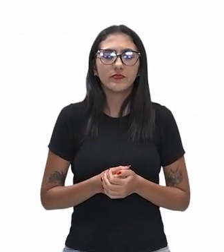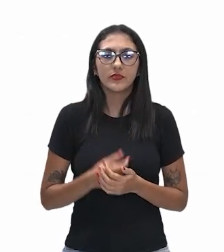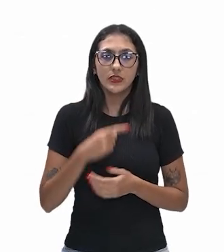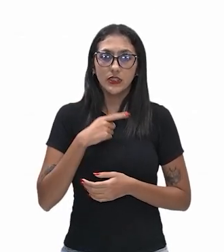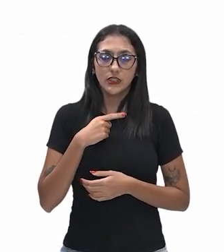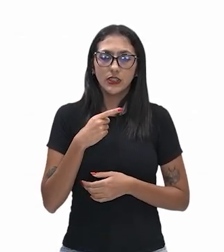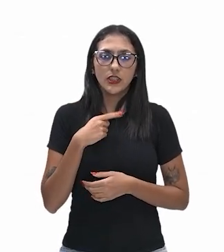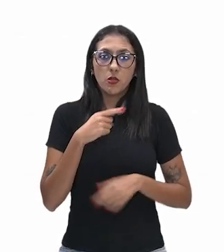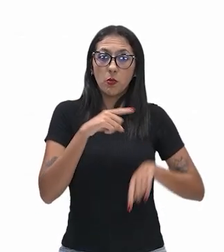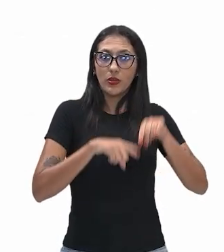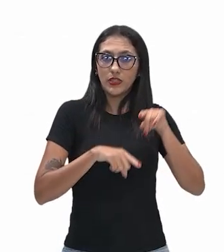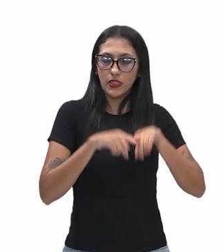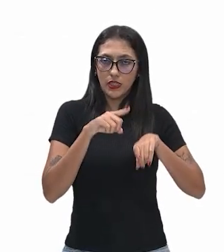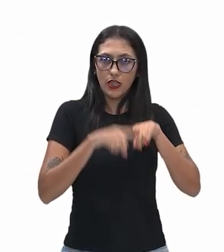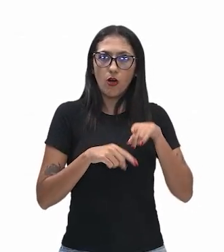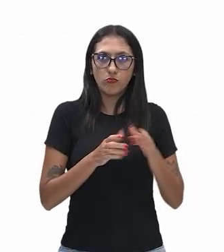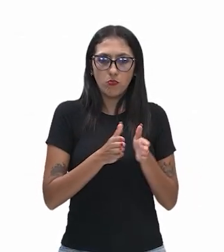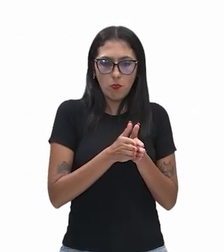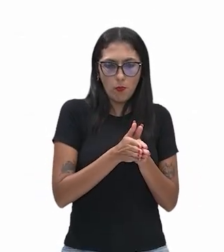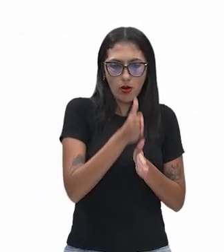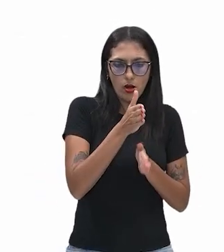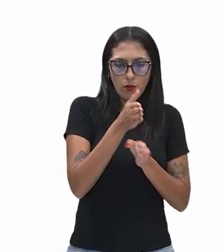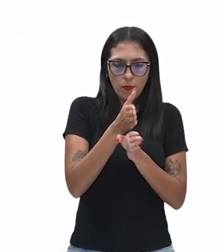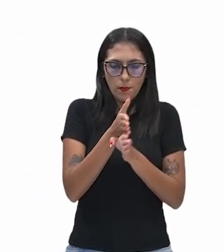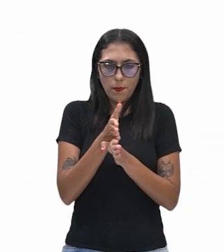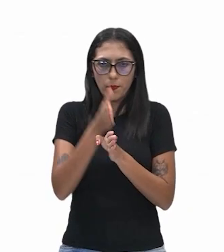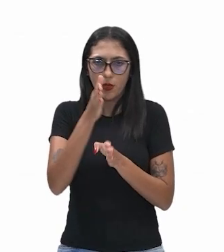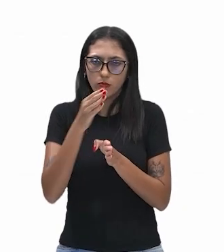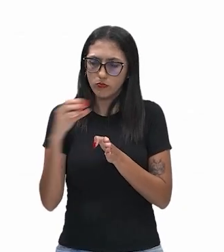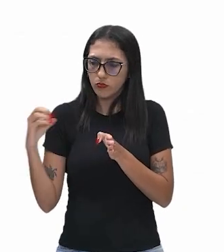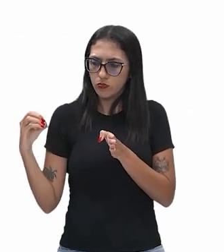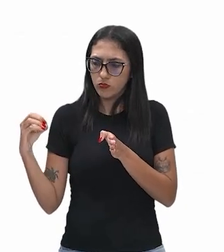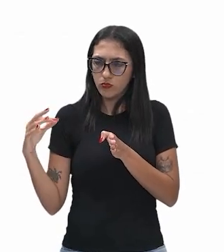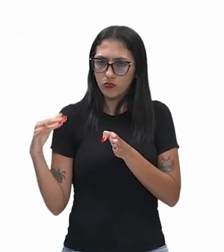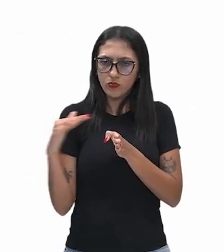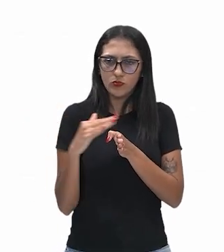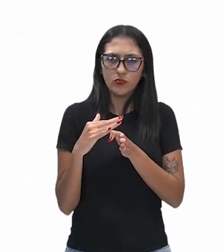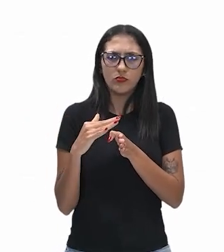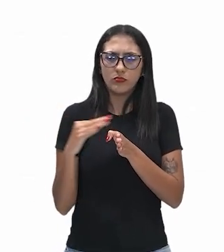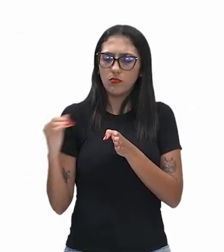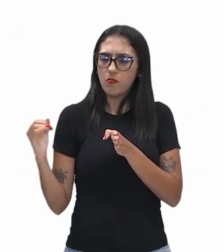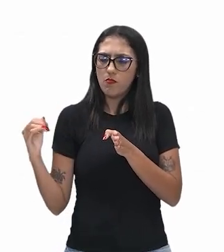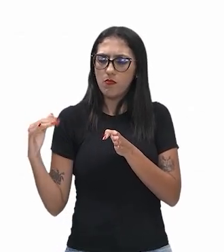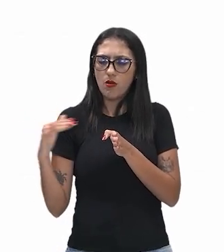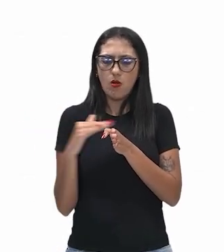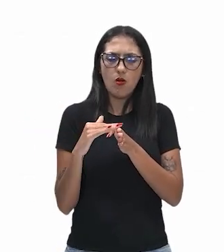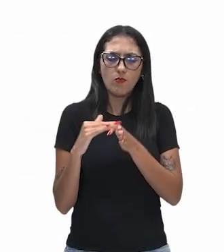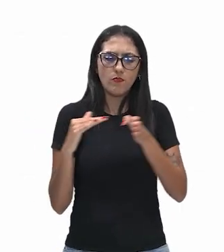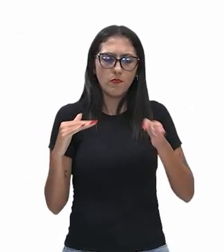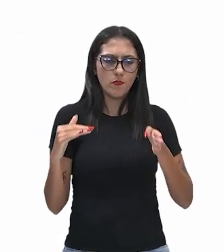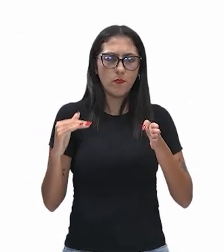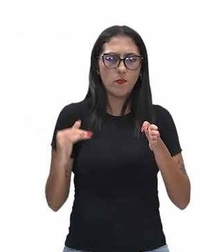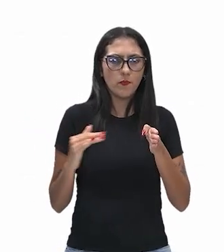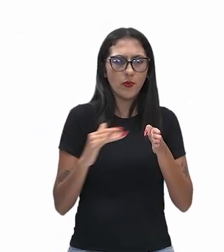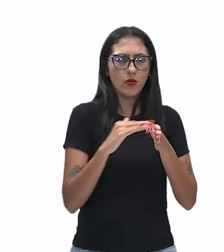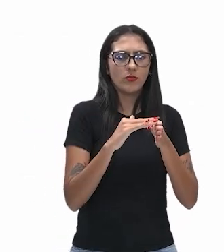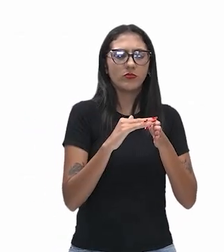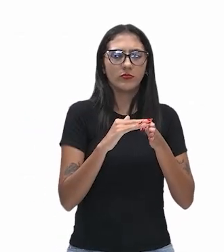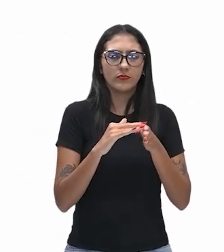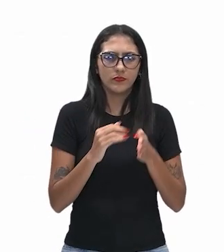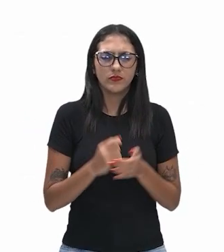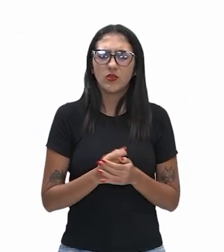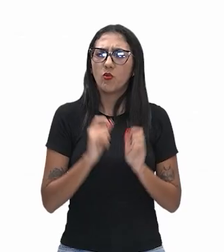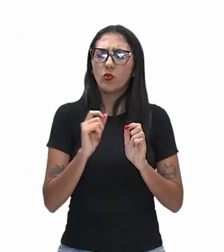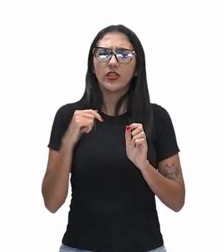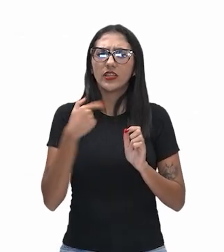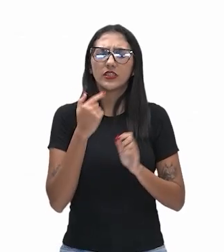luz passando por duas fendas. Ora, se eu tenho luz passando por duas fendas, o que eu espero aparecer lá do outro lado,